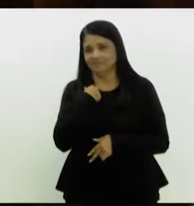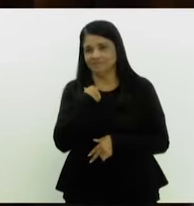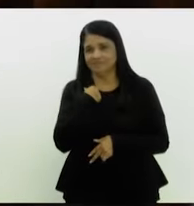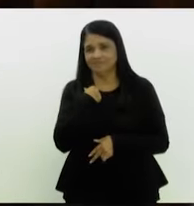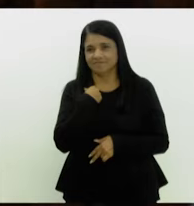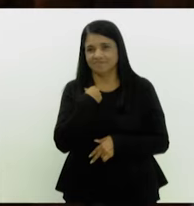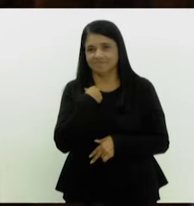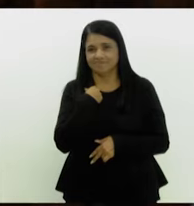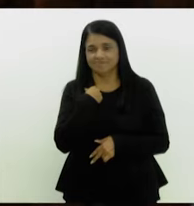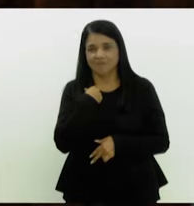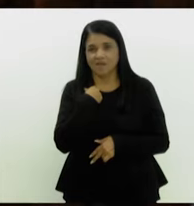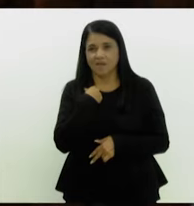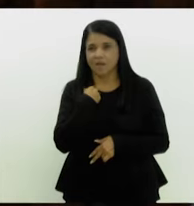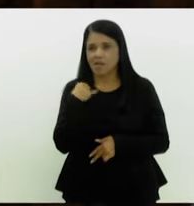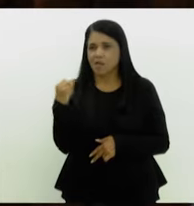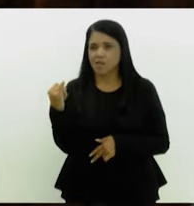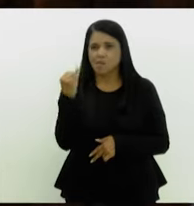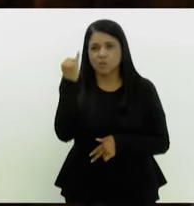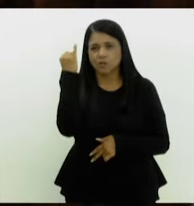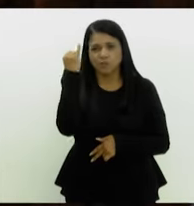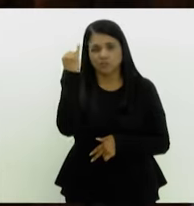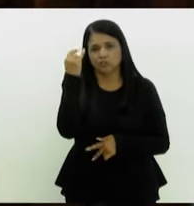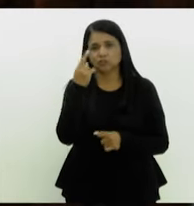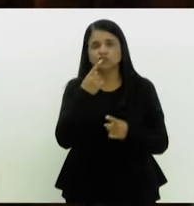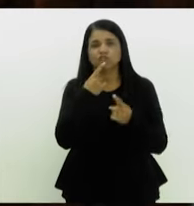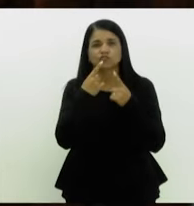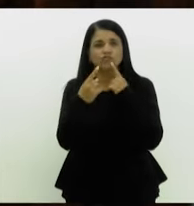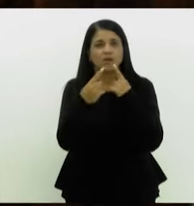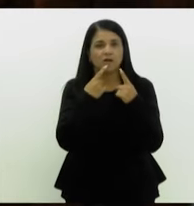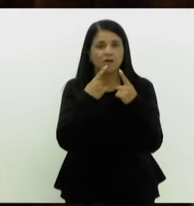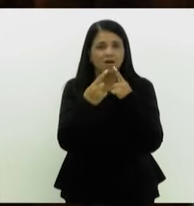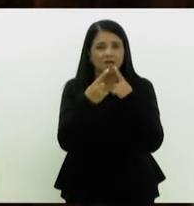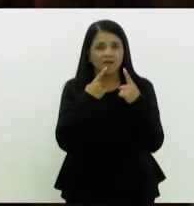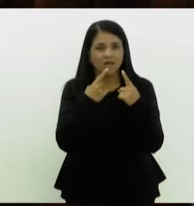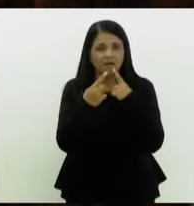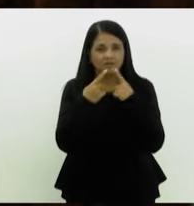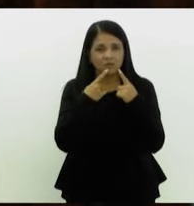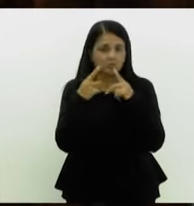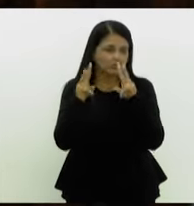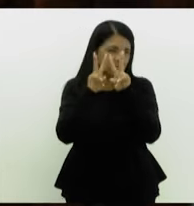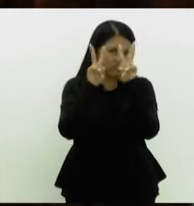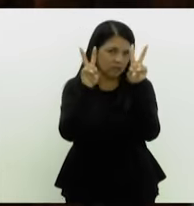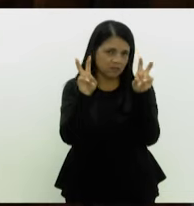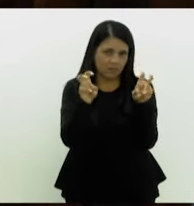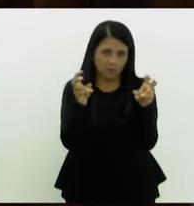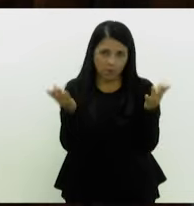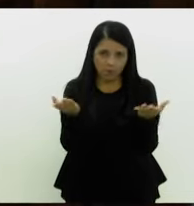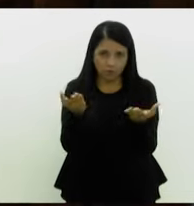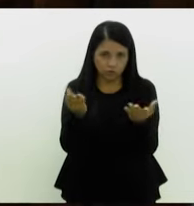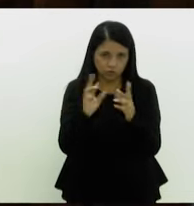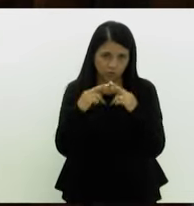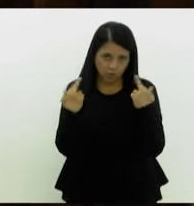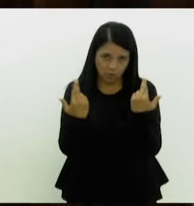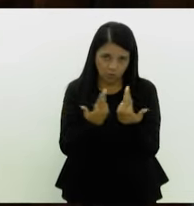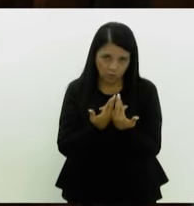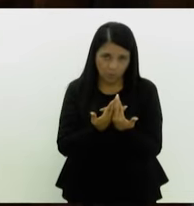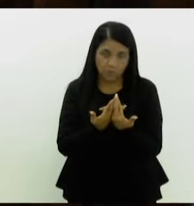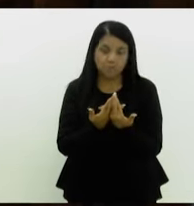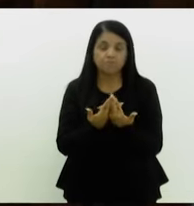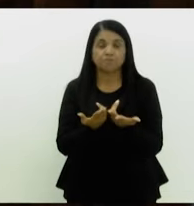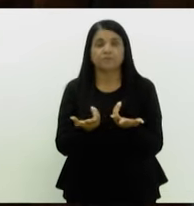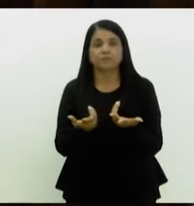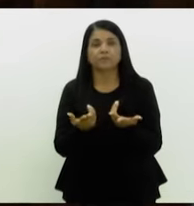o primeiro ponto de diálogo para falarmos do tema que nos reúne hoje e com